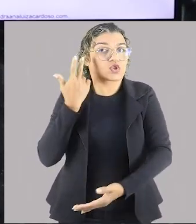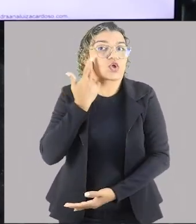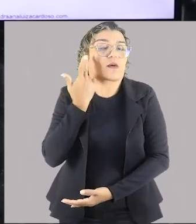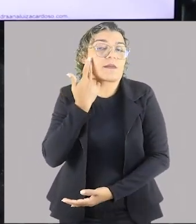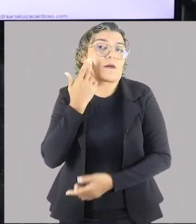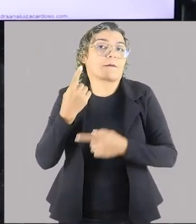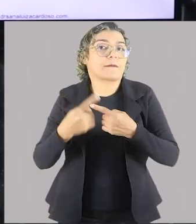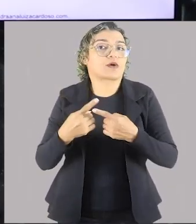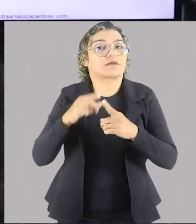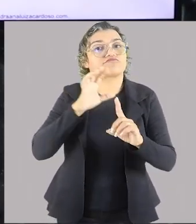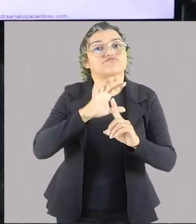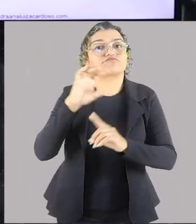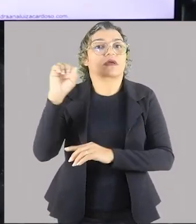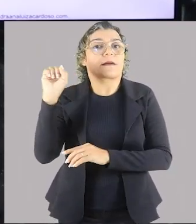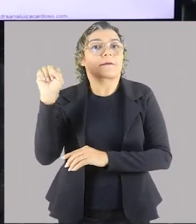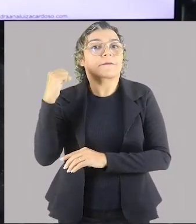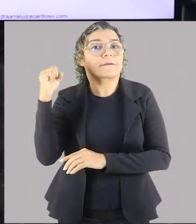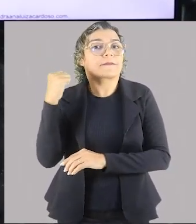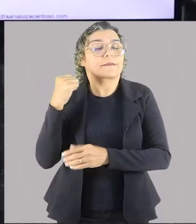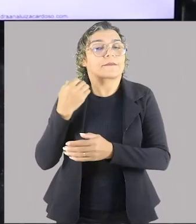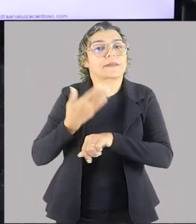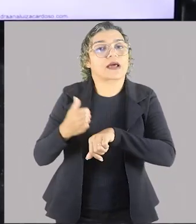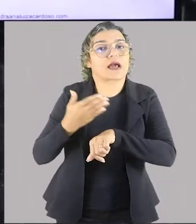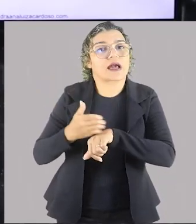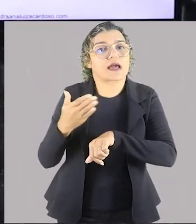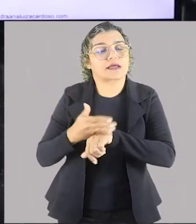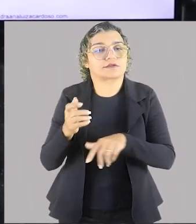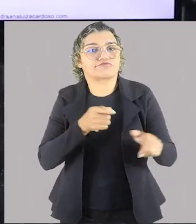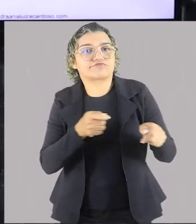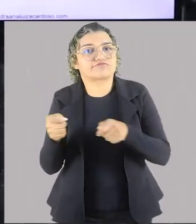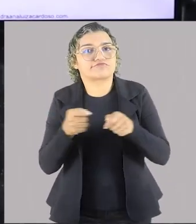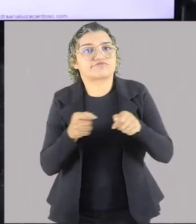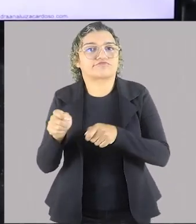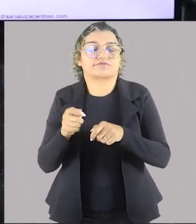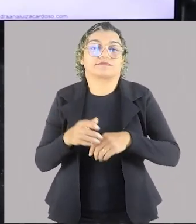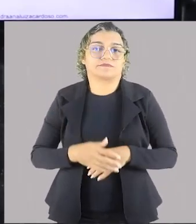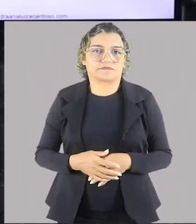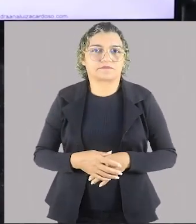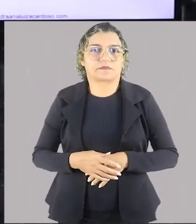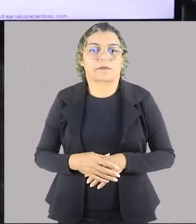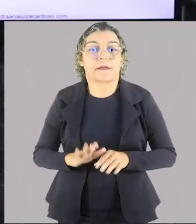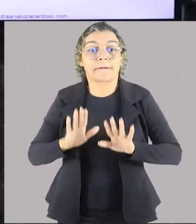devido à prática regular de exercício físico. Mas assim,